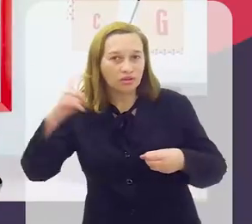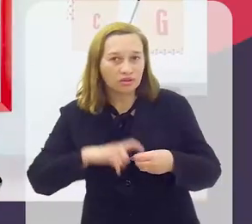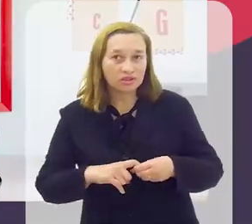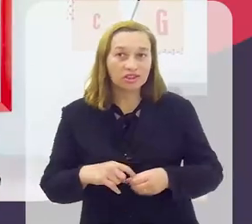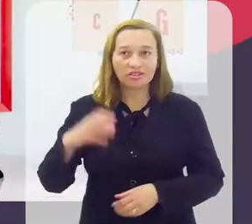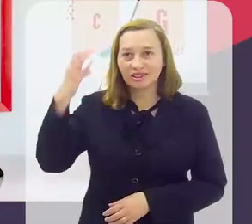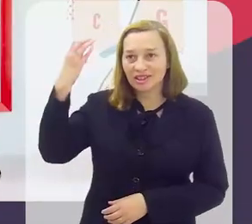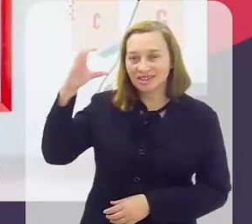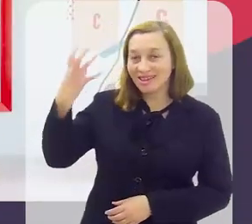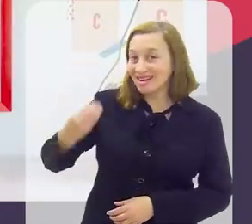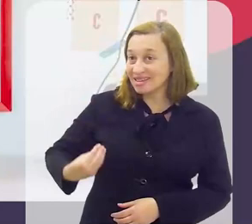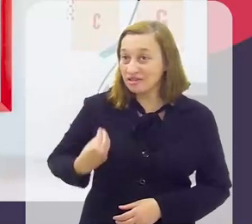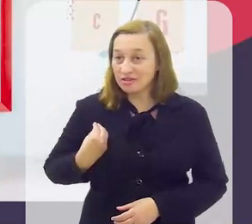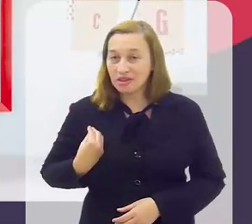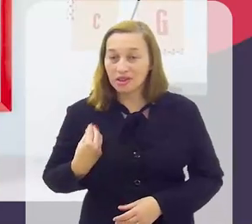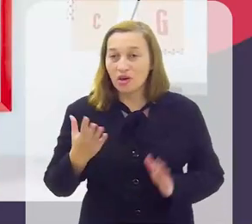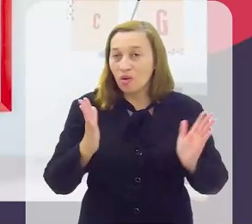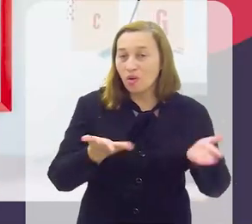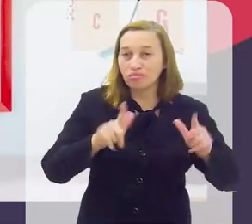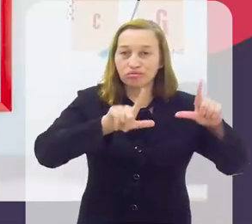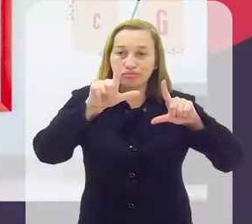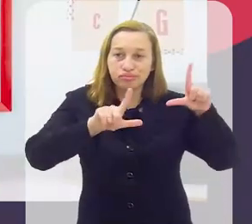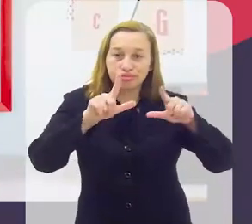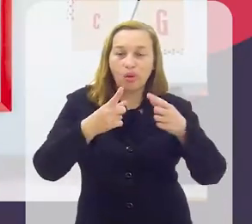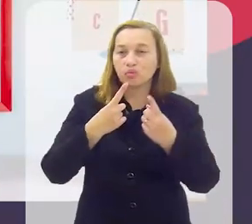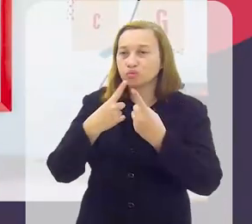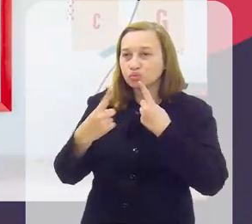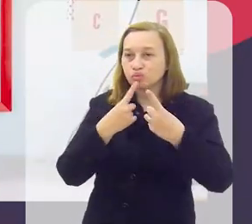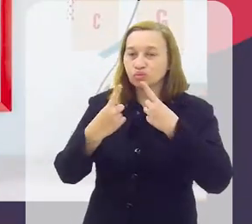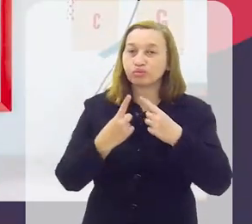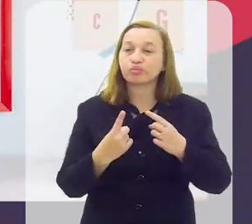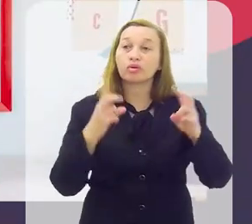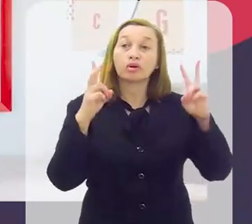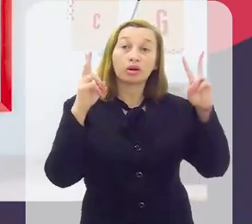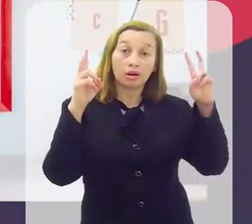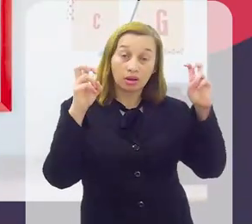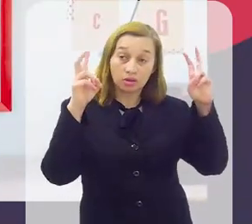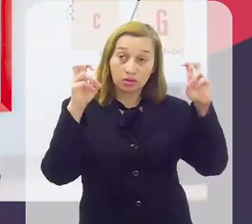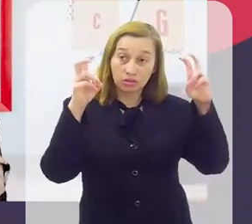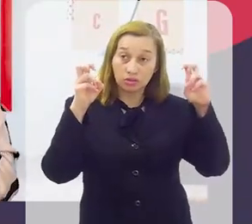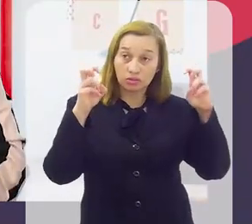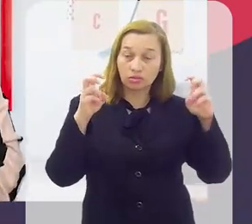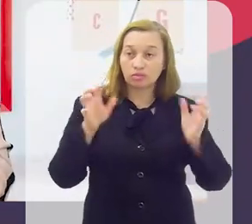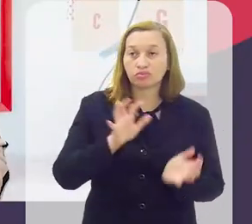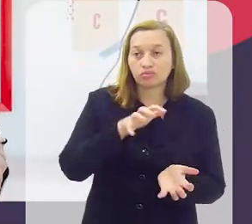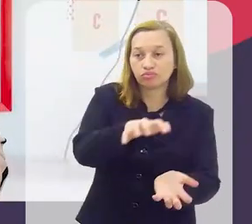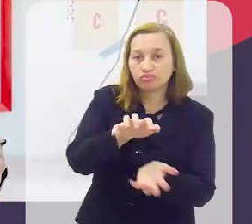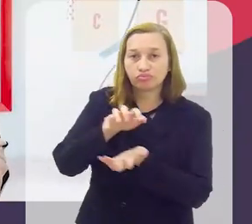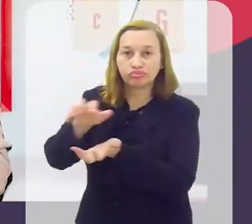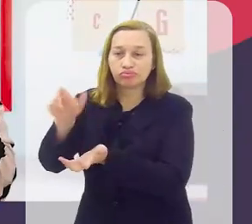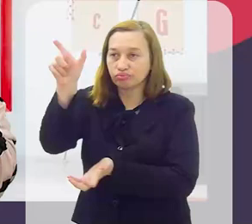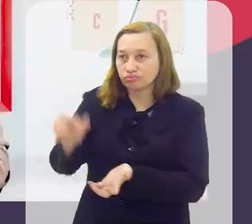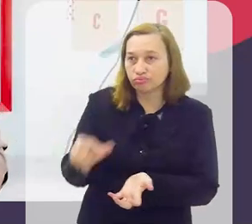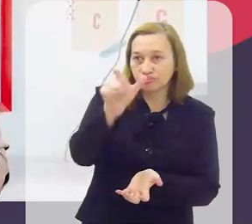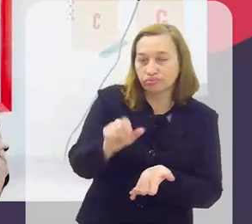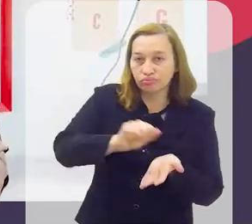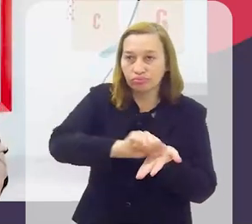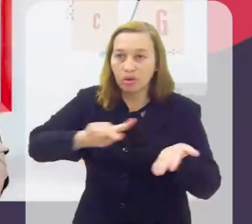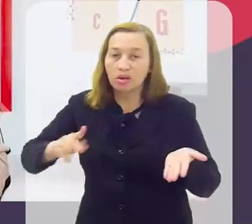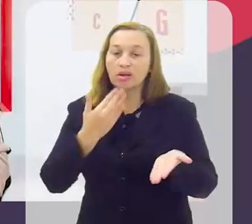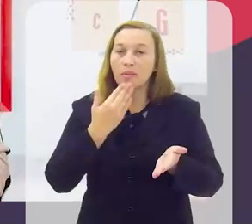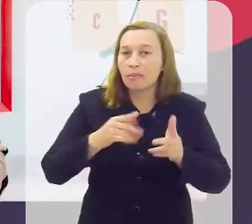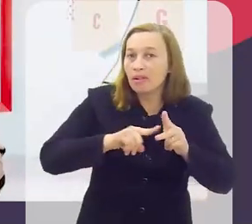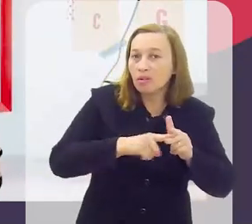Voltamos com Ciência e Existência no programa de hoje. Nosso debate é sobre a situação dos entregadores por aplicativos que pedem